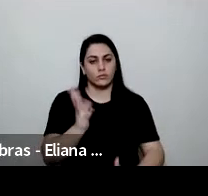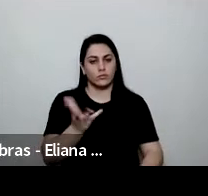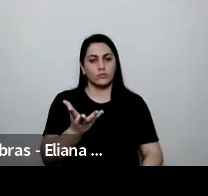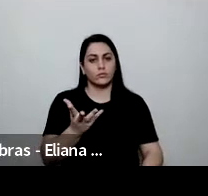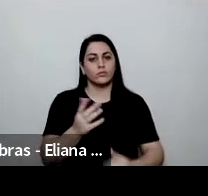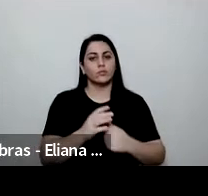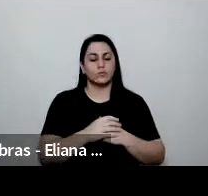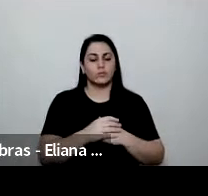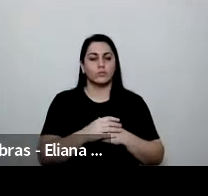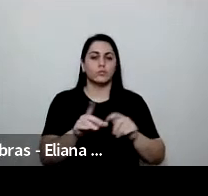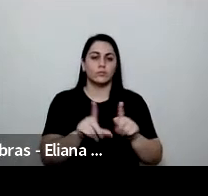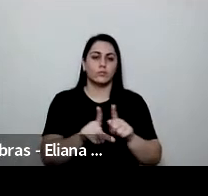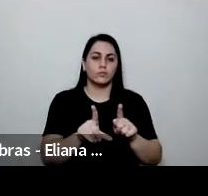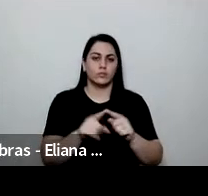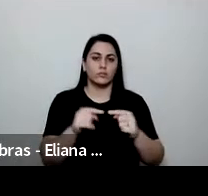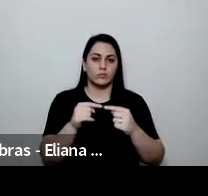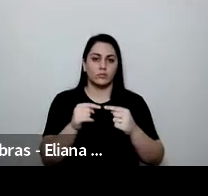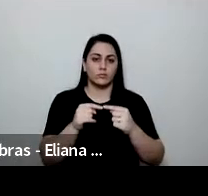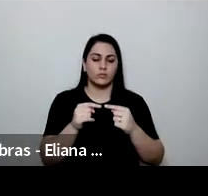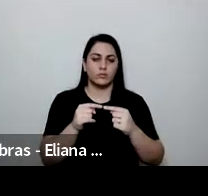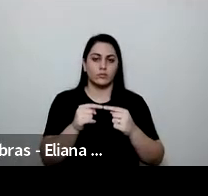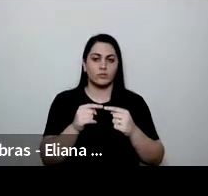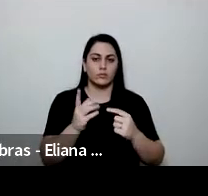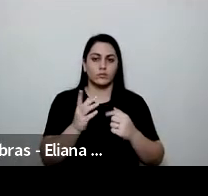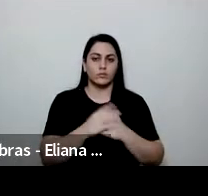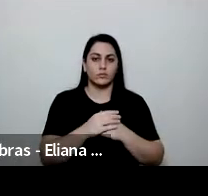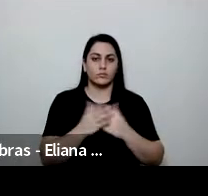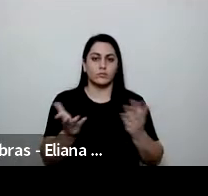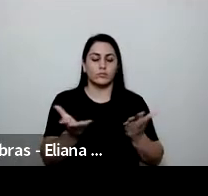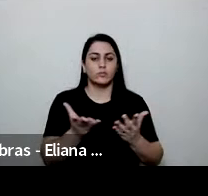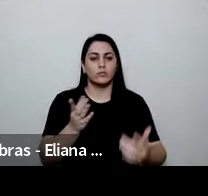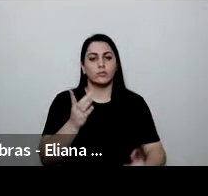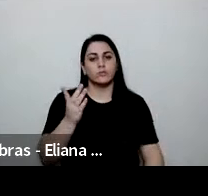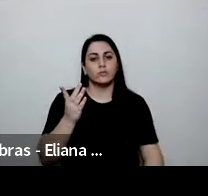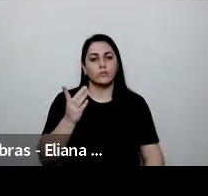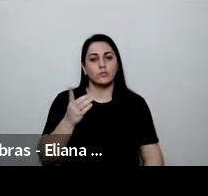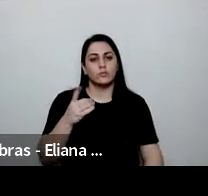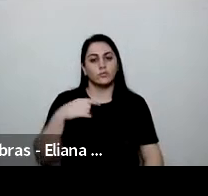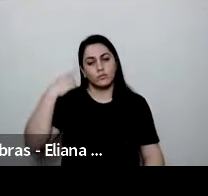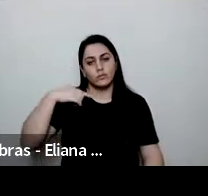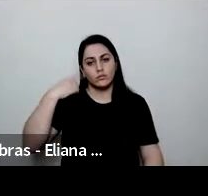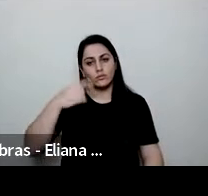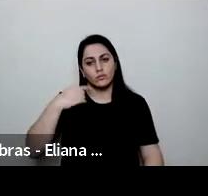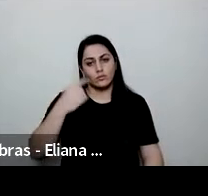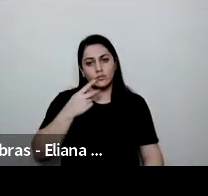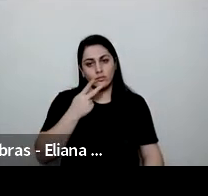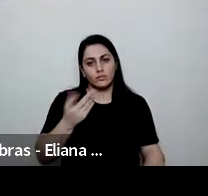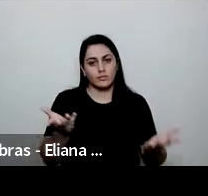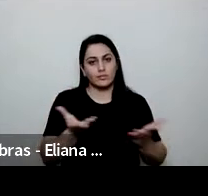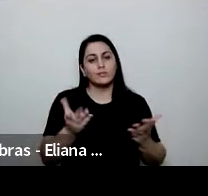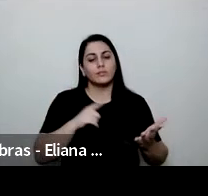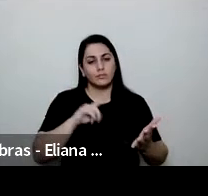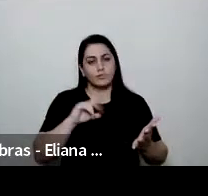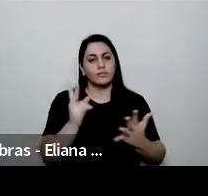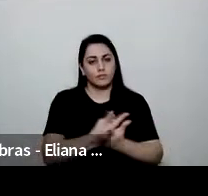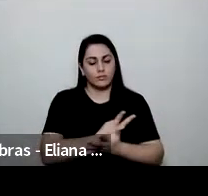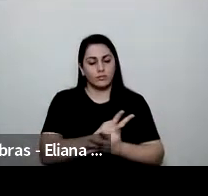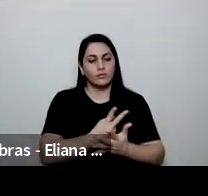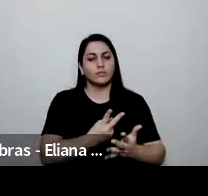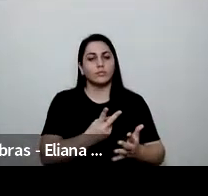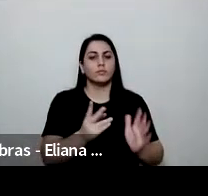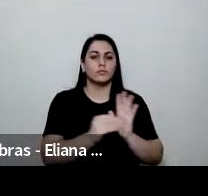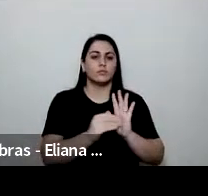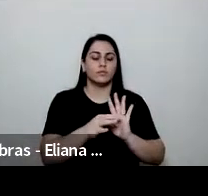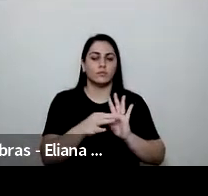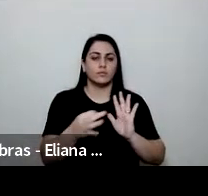que certamente é a razão do causídico já tá aí na Tribuna Com certeza existe é o material e o parecer